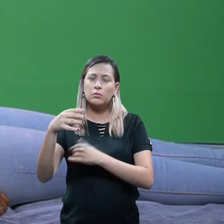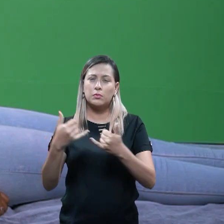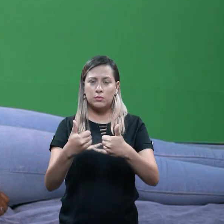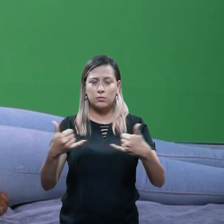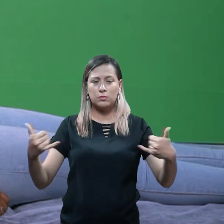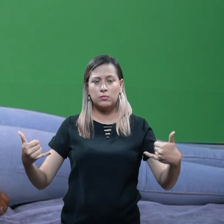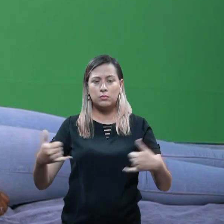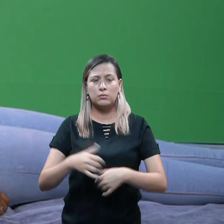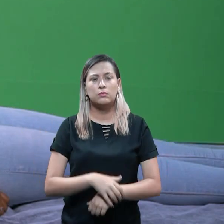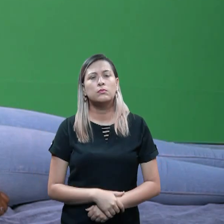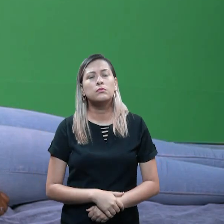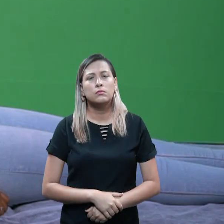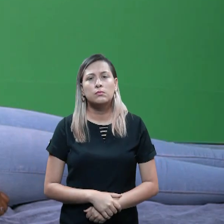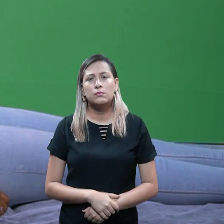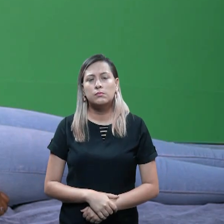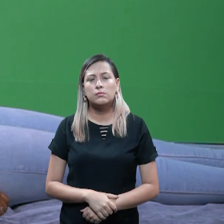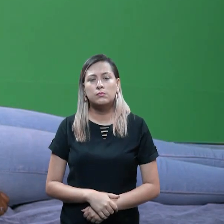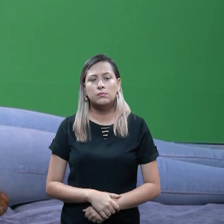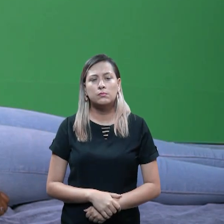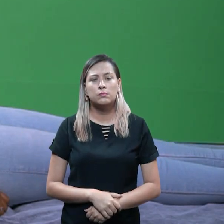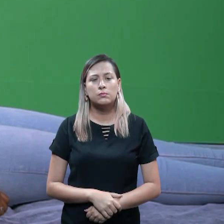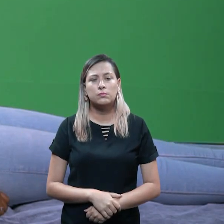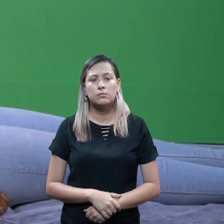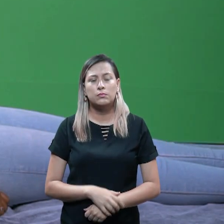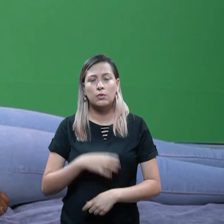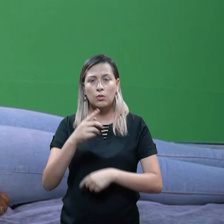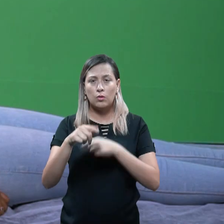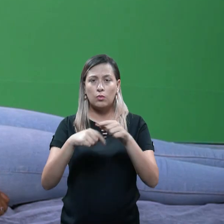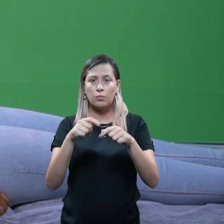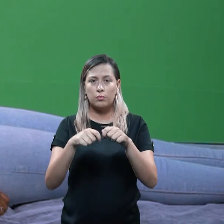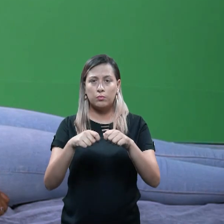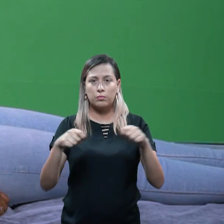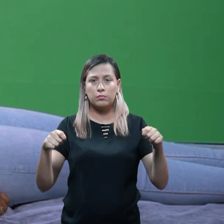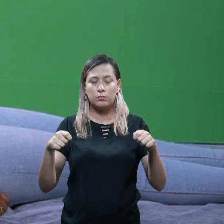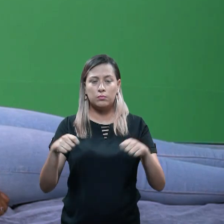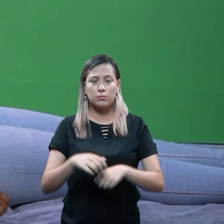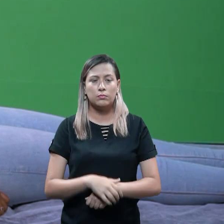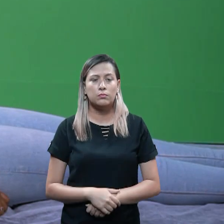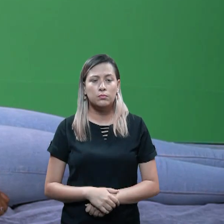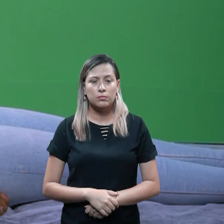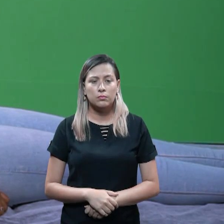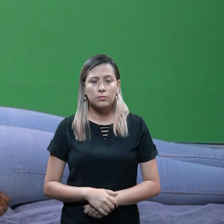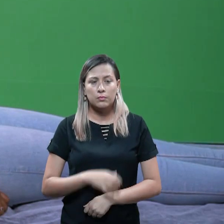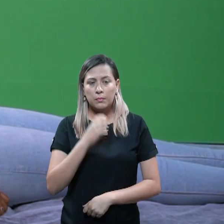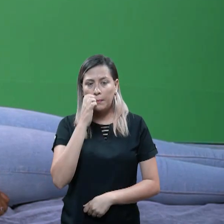linha, dobrei ao meio, dei um nó.